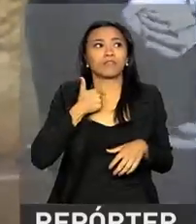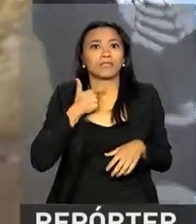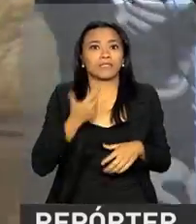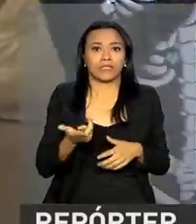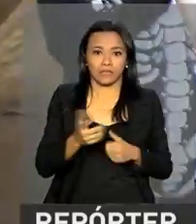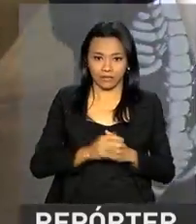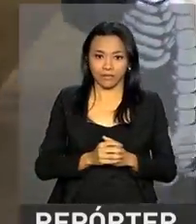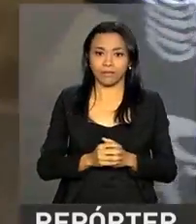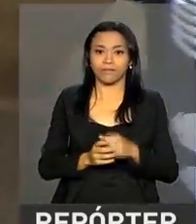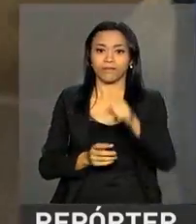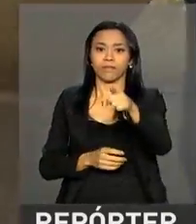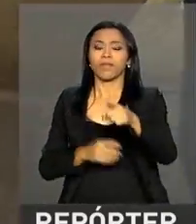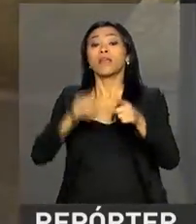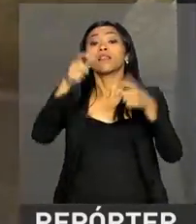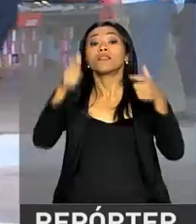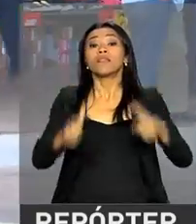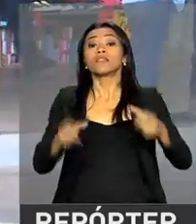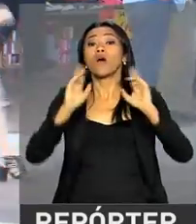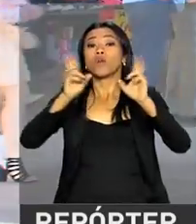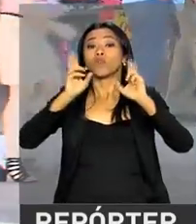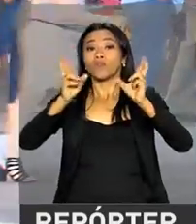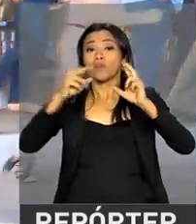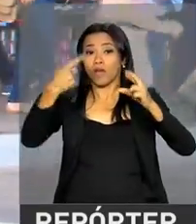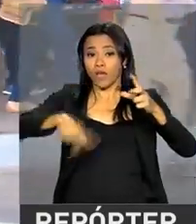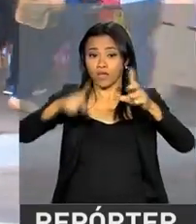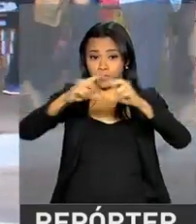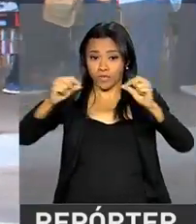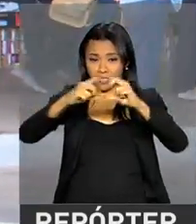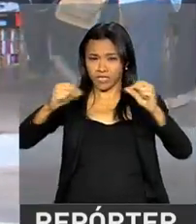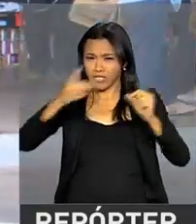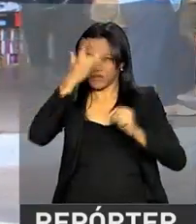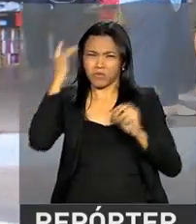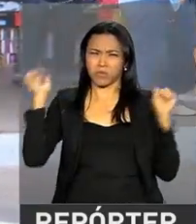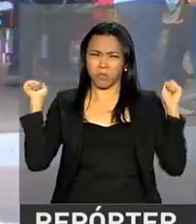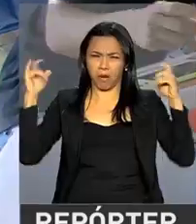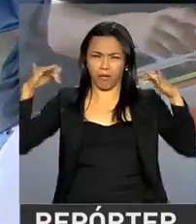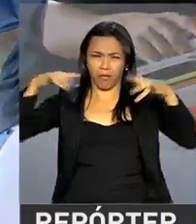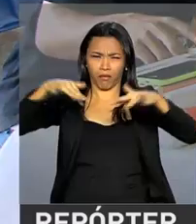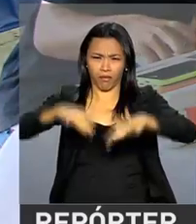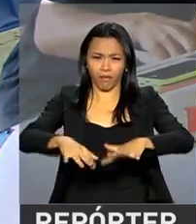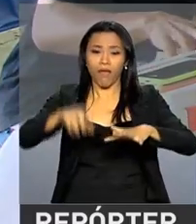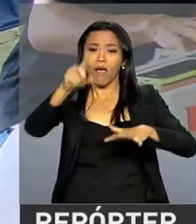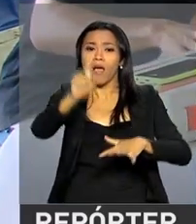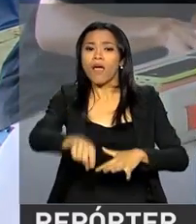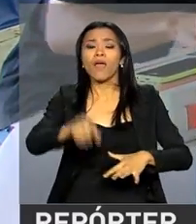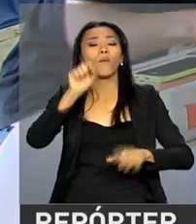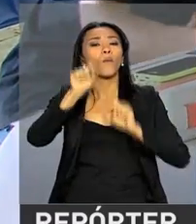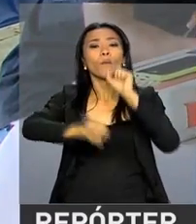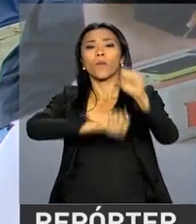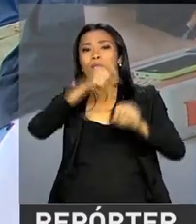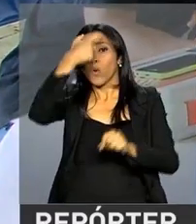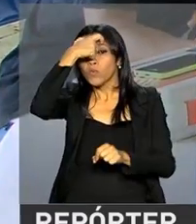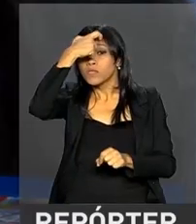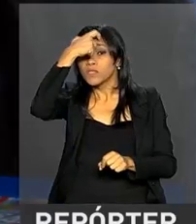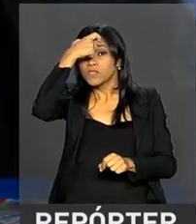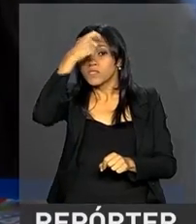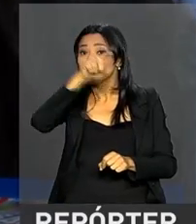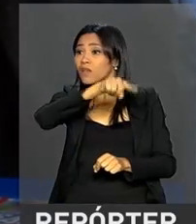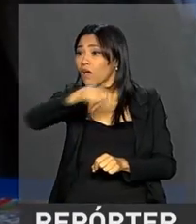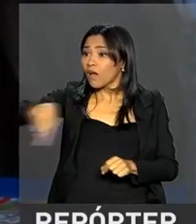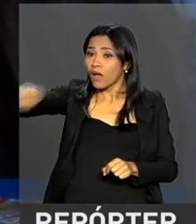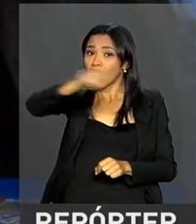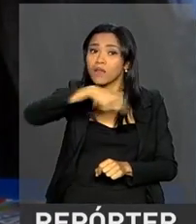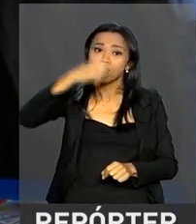estação na rodoviária de brasília um dos locais mais movimentados da cidade é para conscientizar a população sobre os